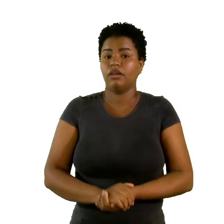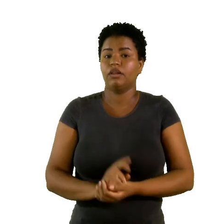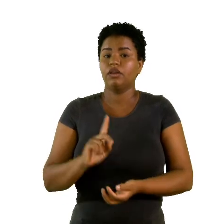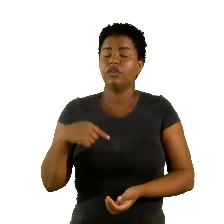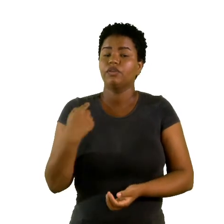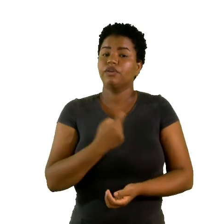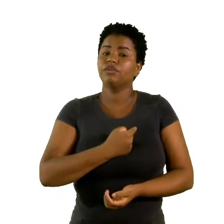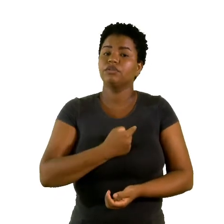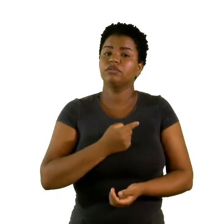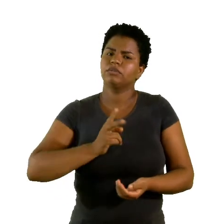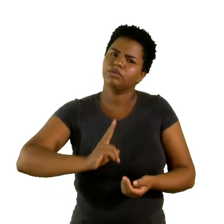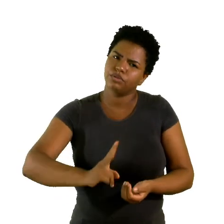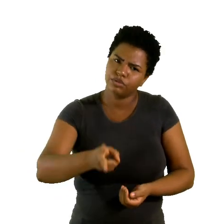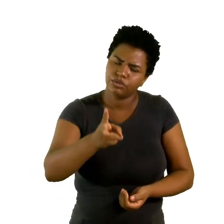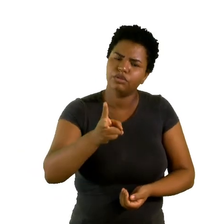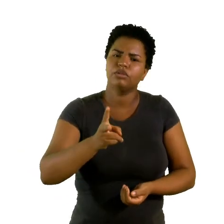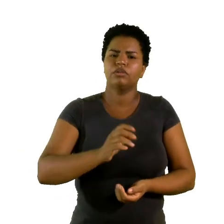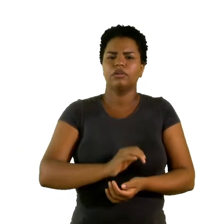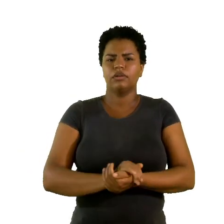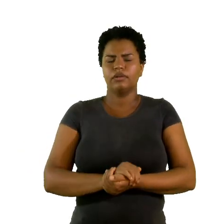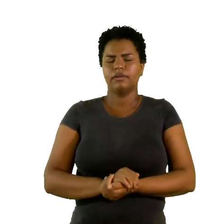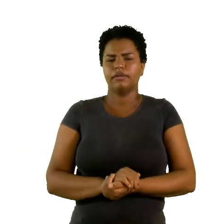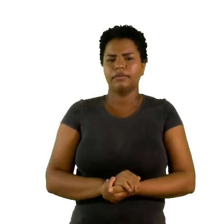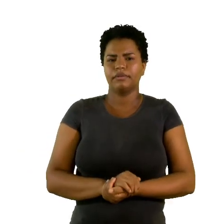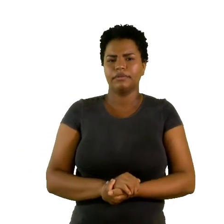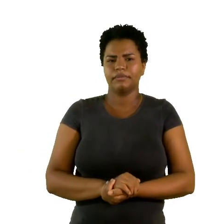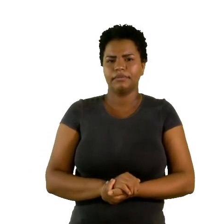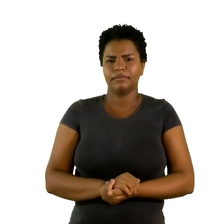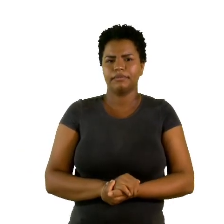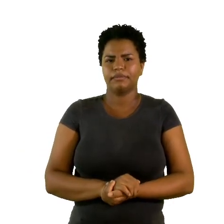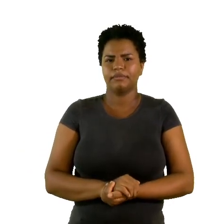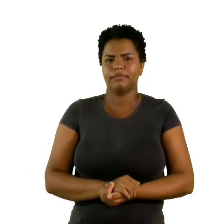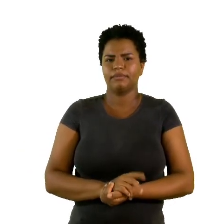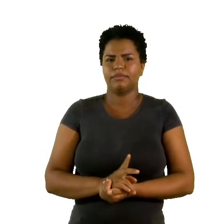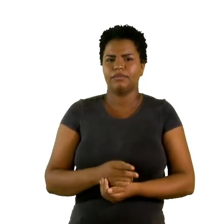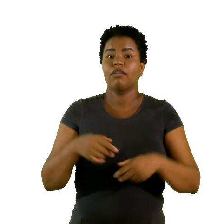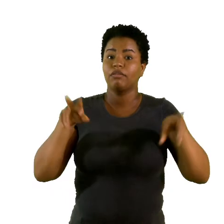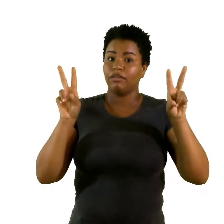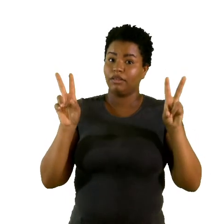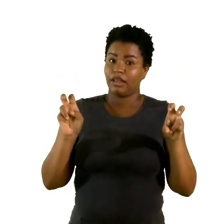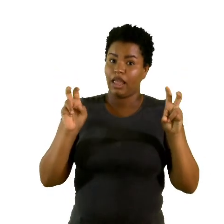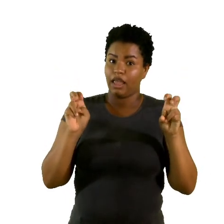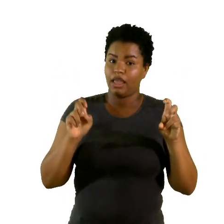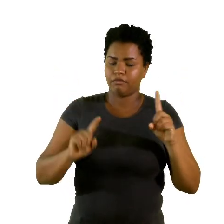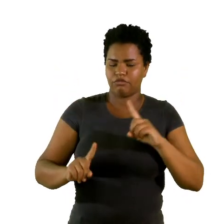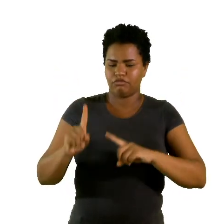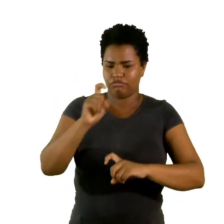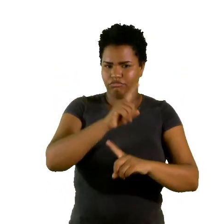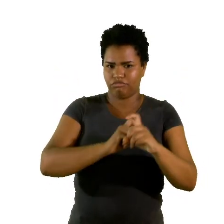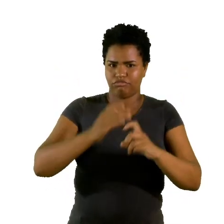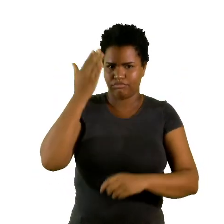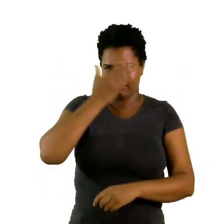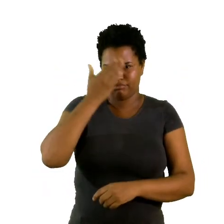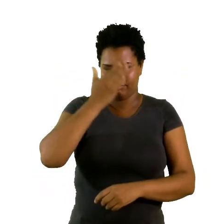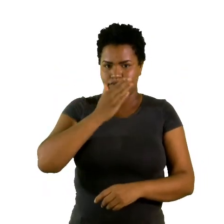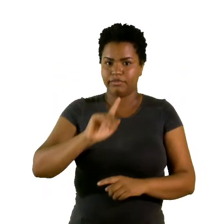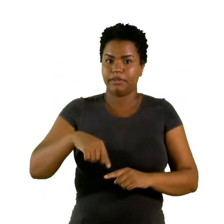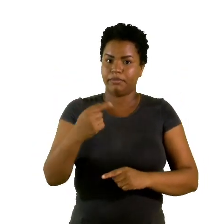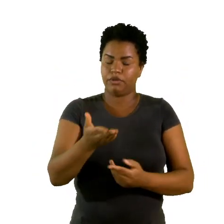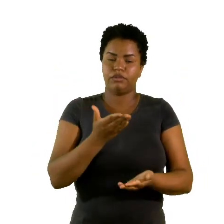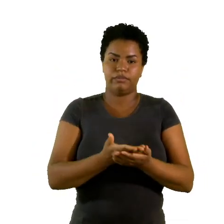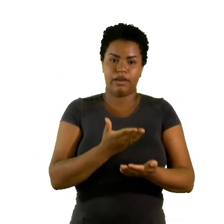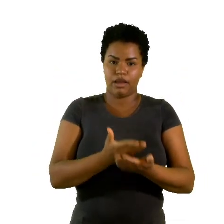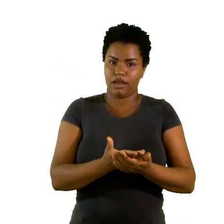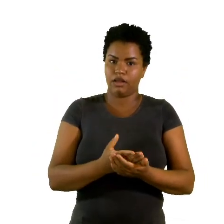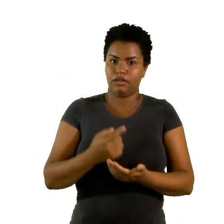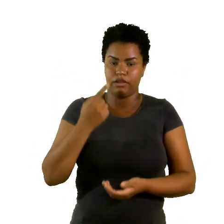dar continuidade, tá? Com o nosso tema aí, o micro-organismo, tá bom? Na próxima aula, nós vamos